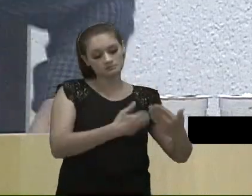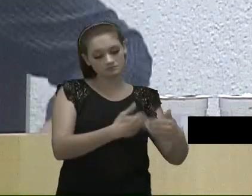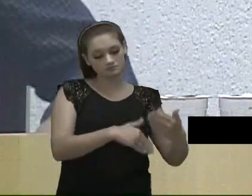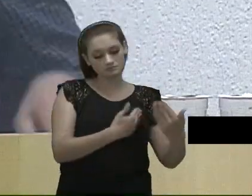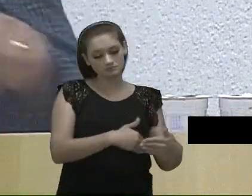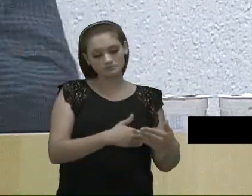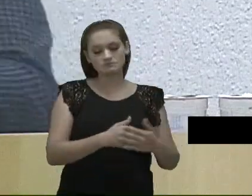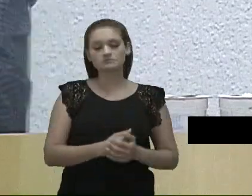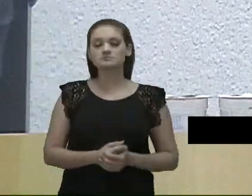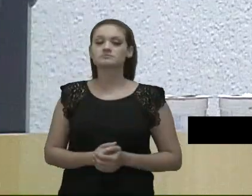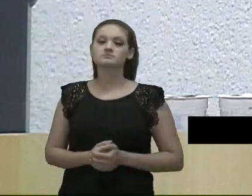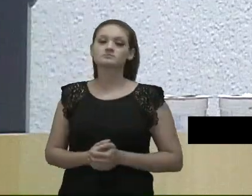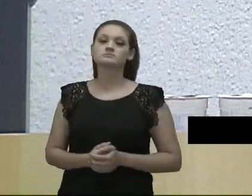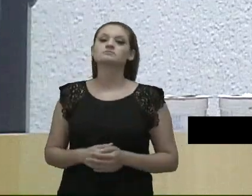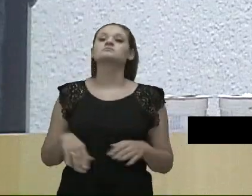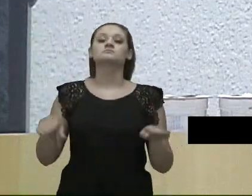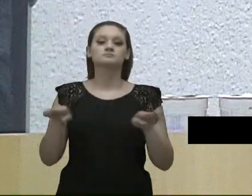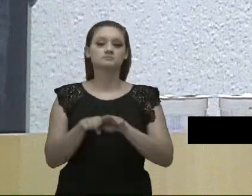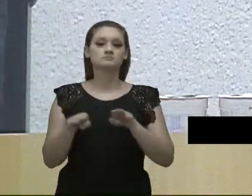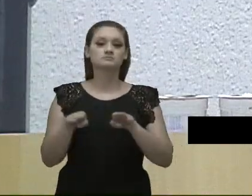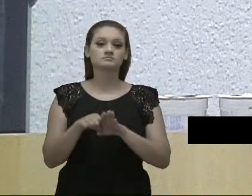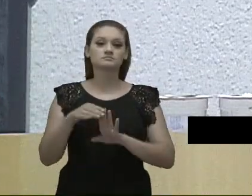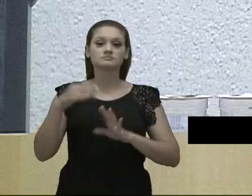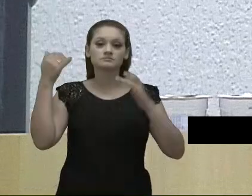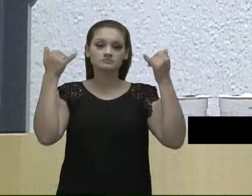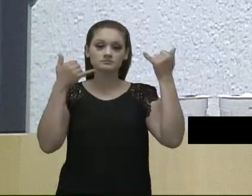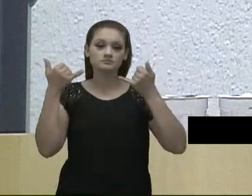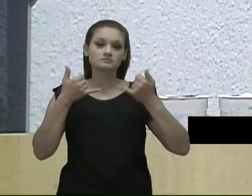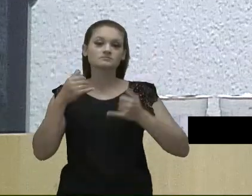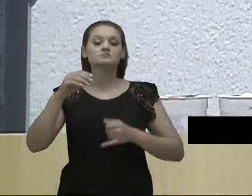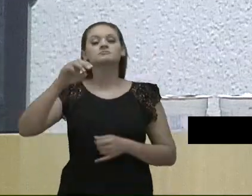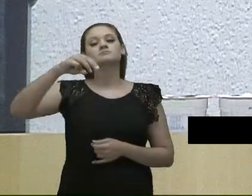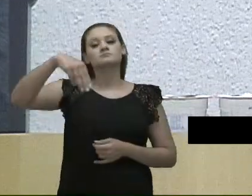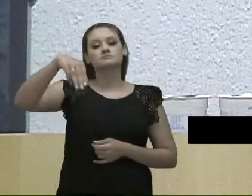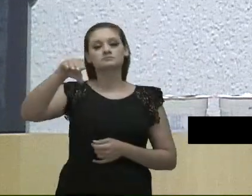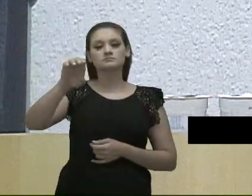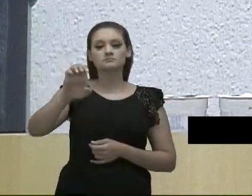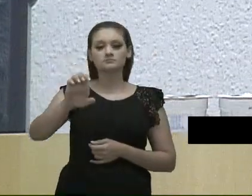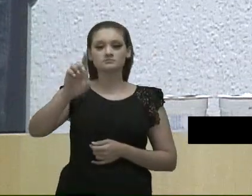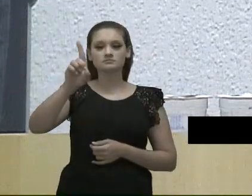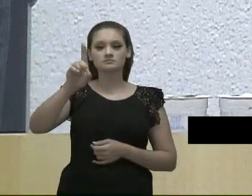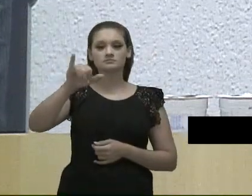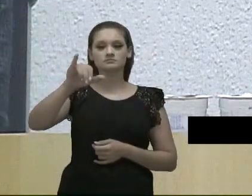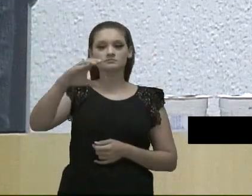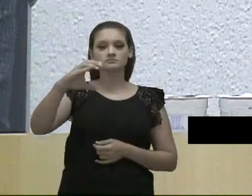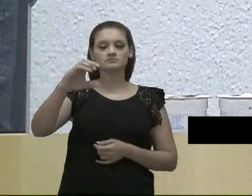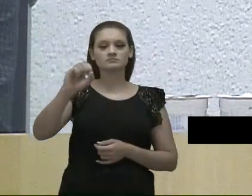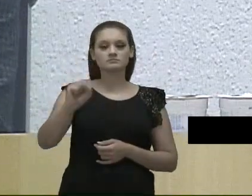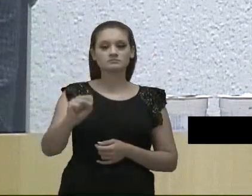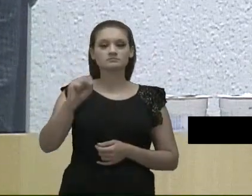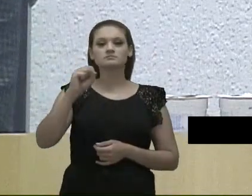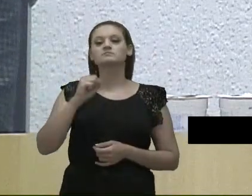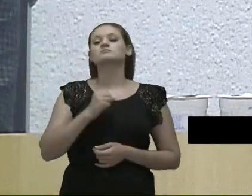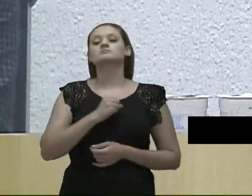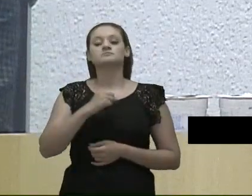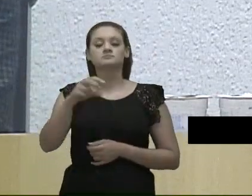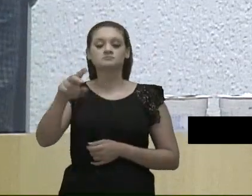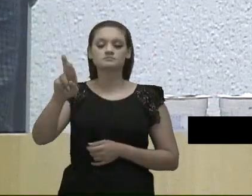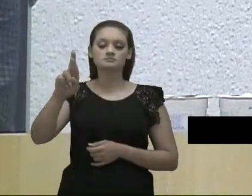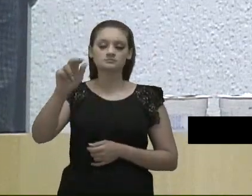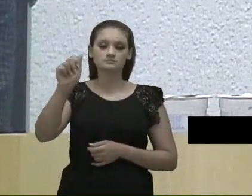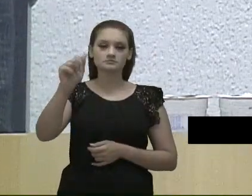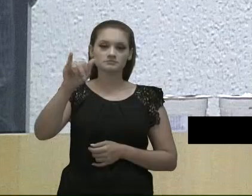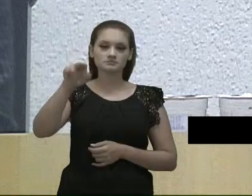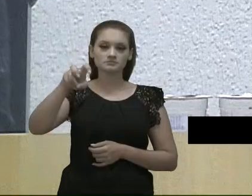chegaram, incluindo a informação da Medix, do Raio-X, e também outras denúncias na questão